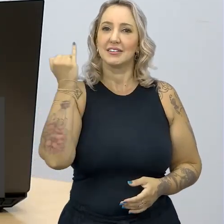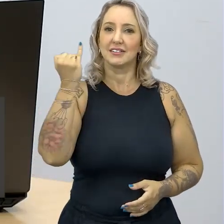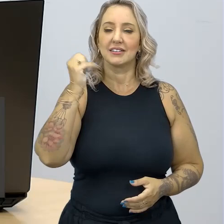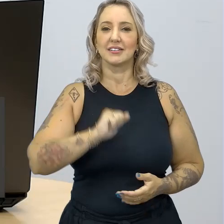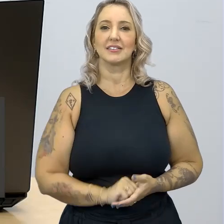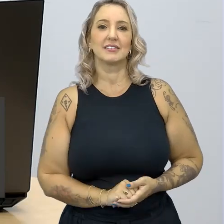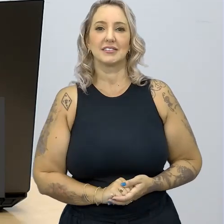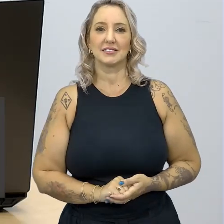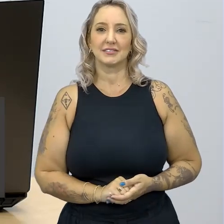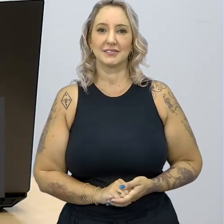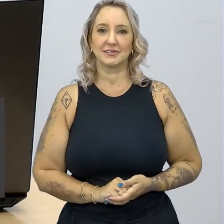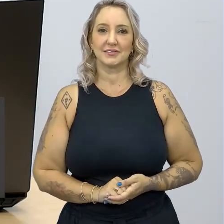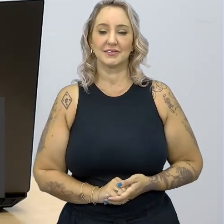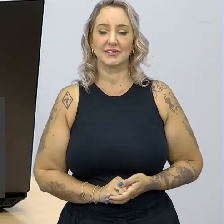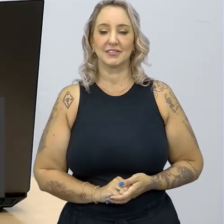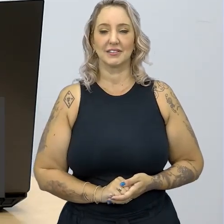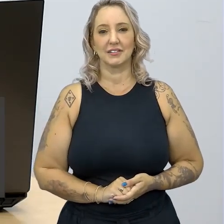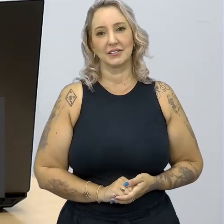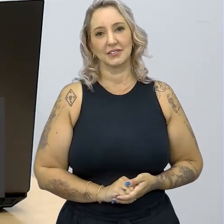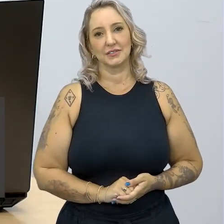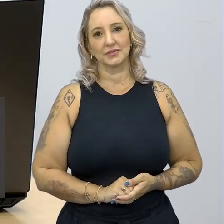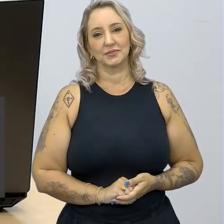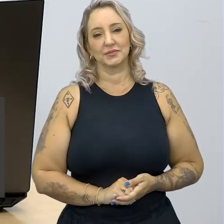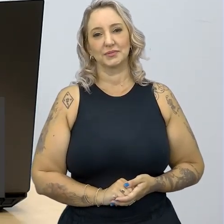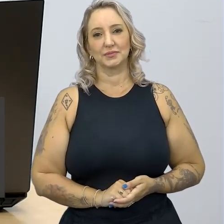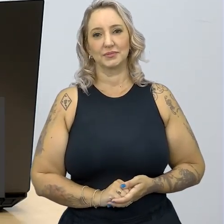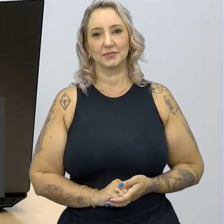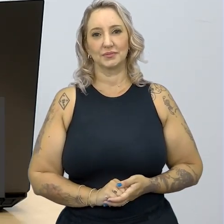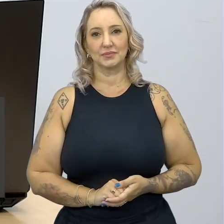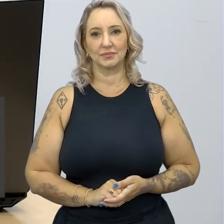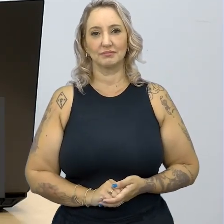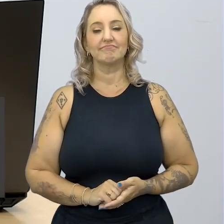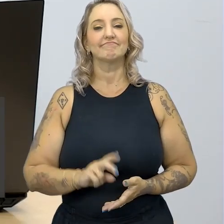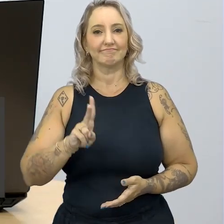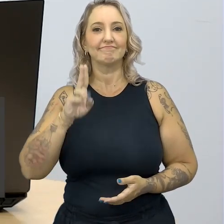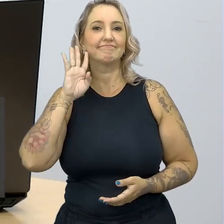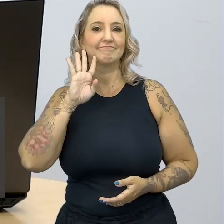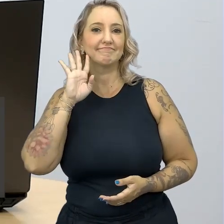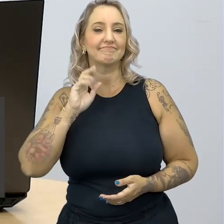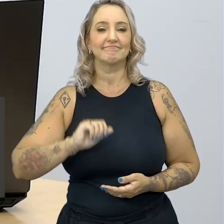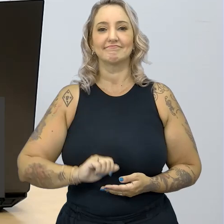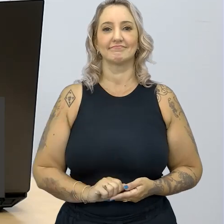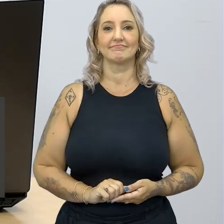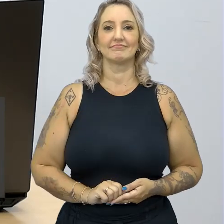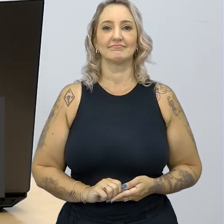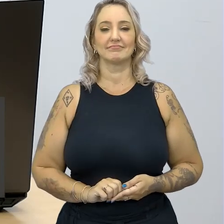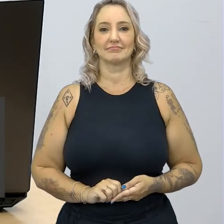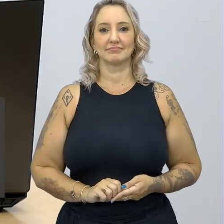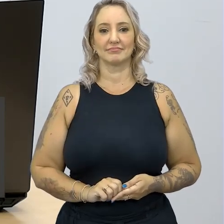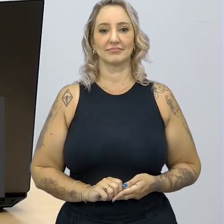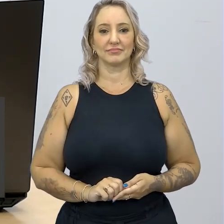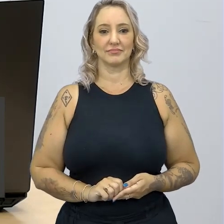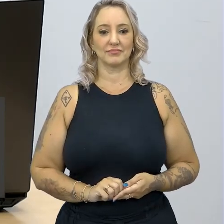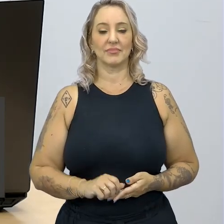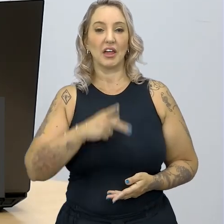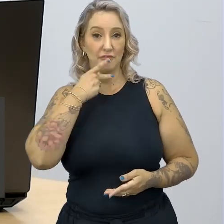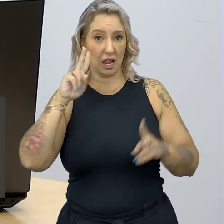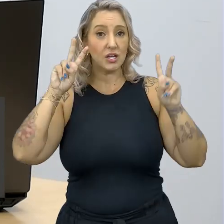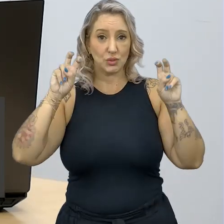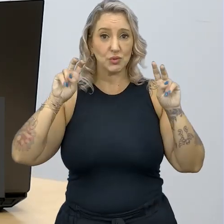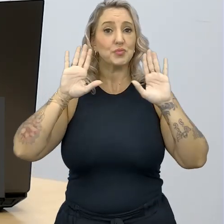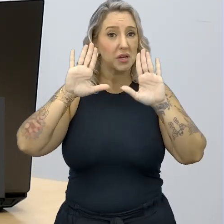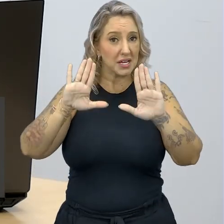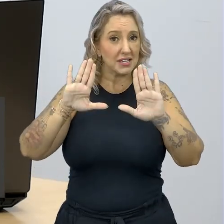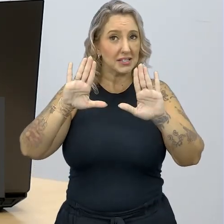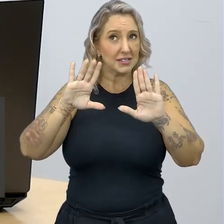esqueço qual tela que eu olho, desculpa. É sempre bacana... você colocar, né? Isso, só que ele